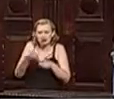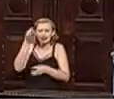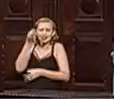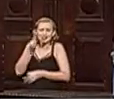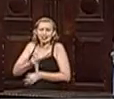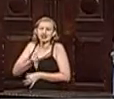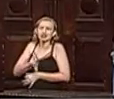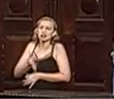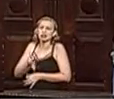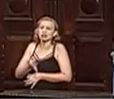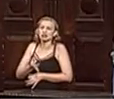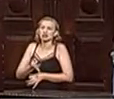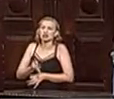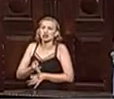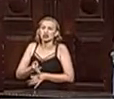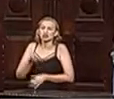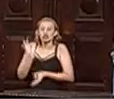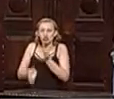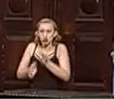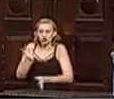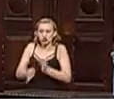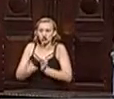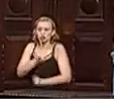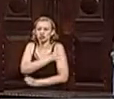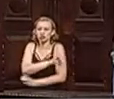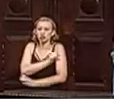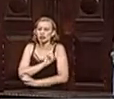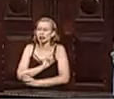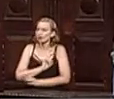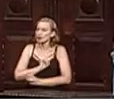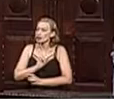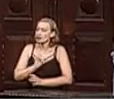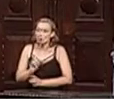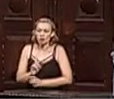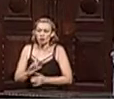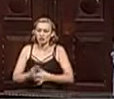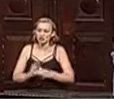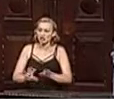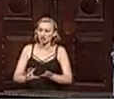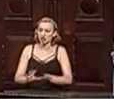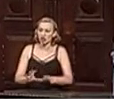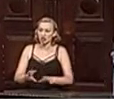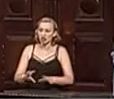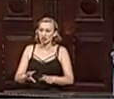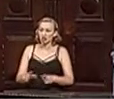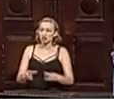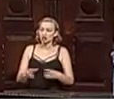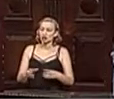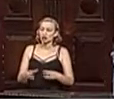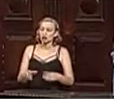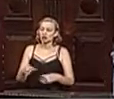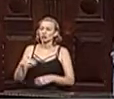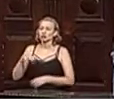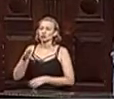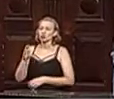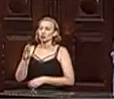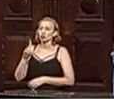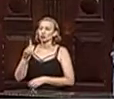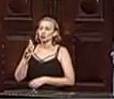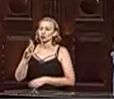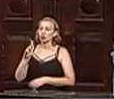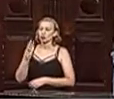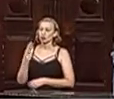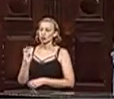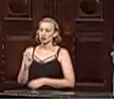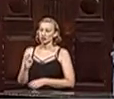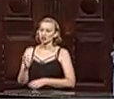certeza absoluta que a Justiça do Rio de Janeiro não vai permitir que o nosso clube seja sequestrado para o bel prazer e